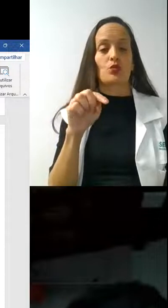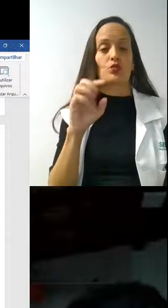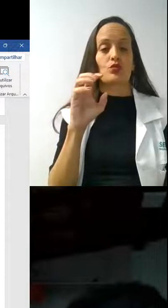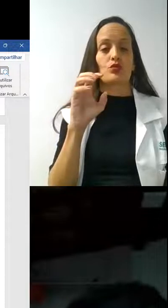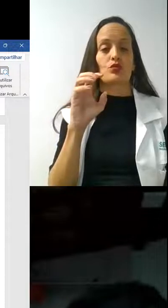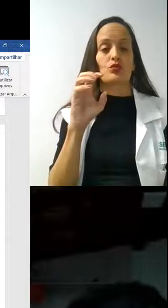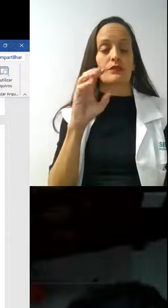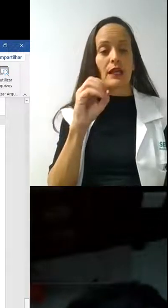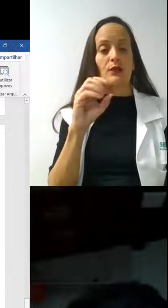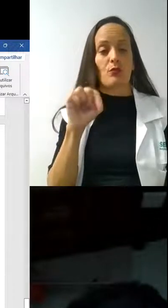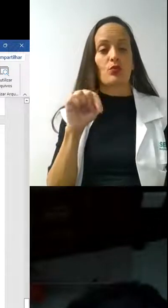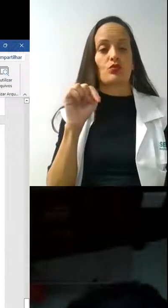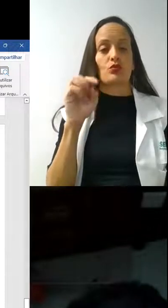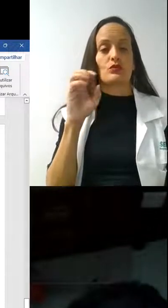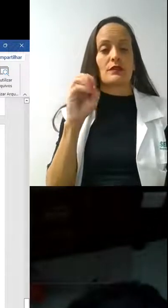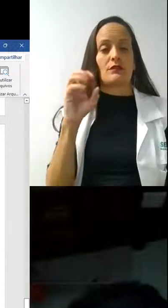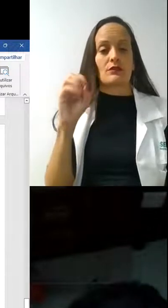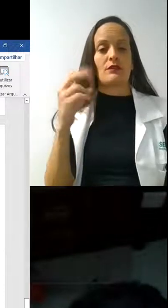0,0021 quilômetros.